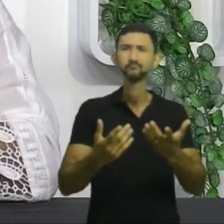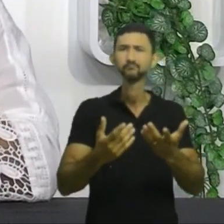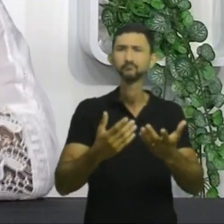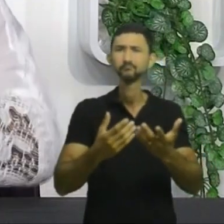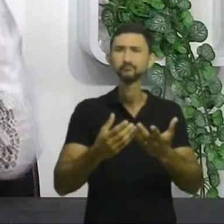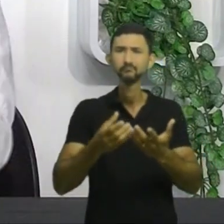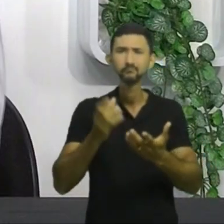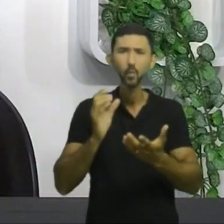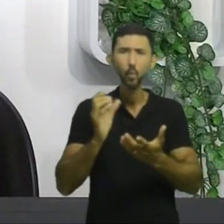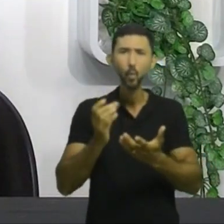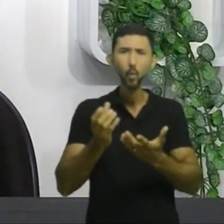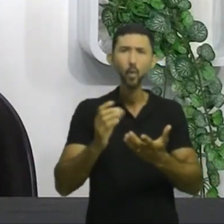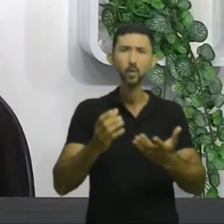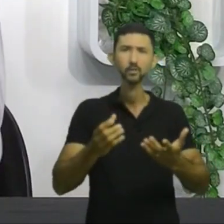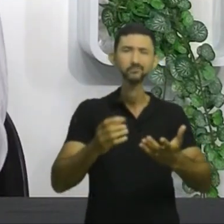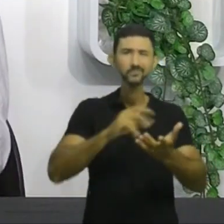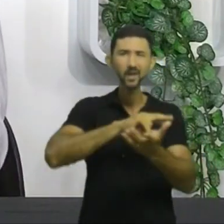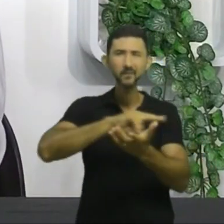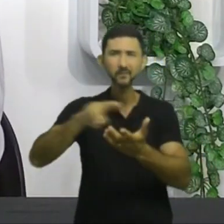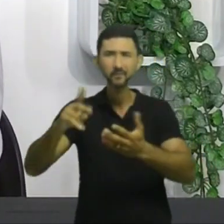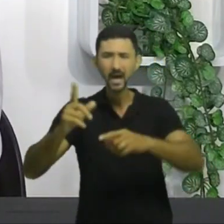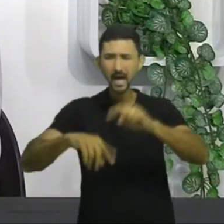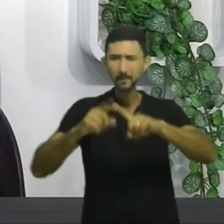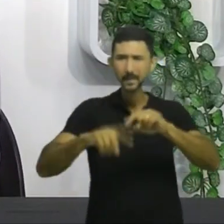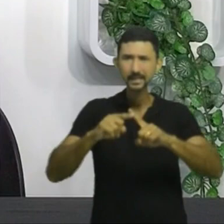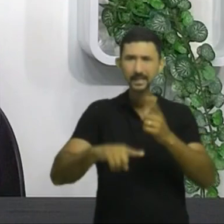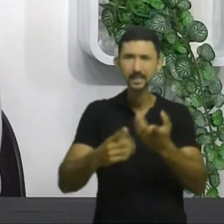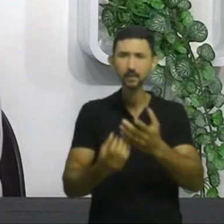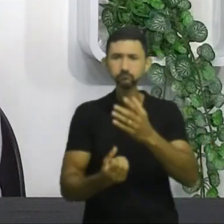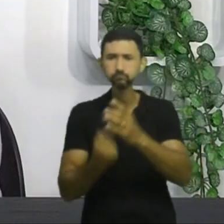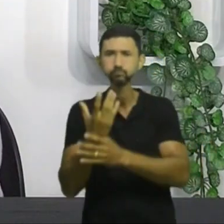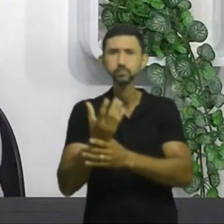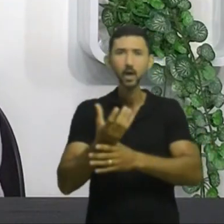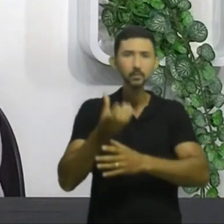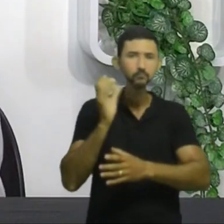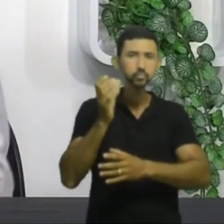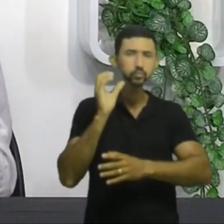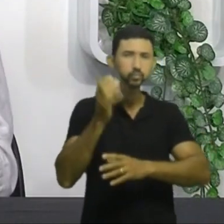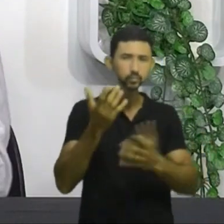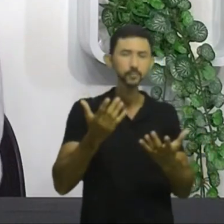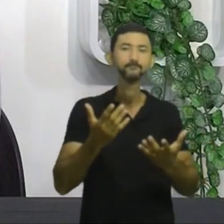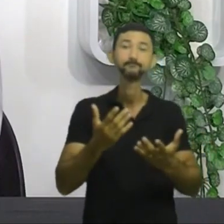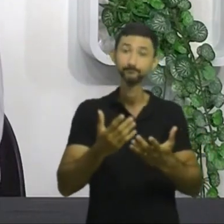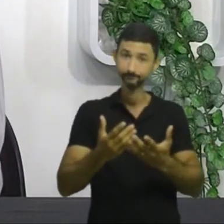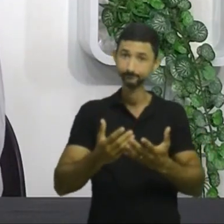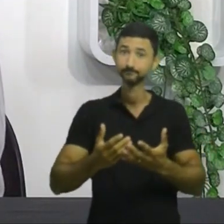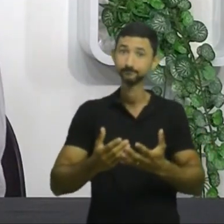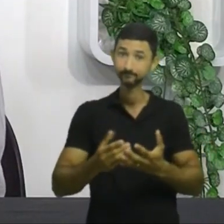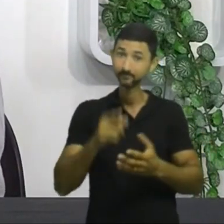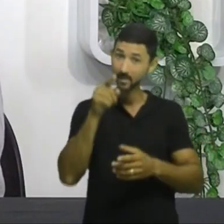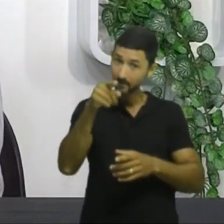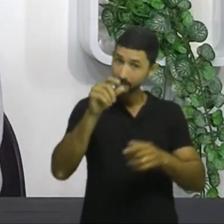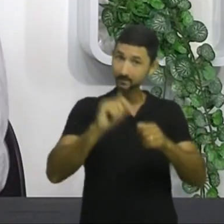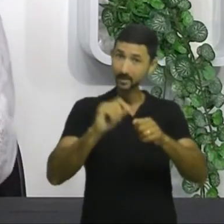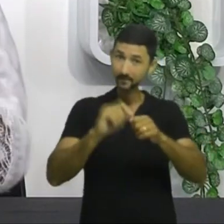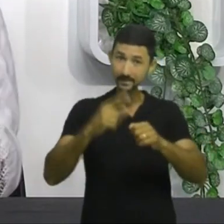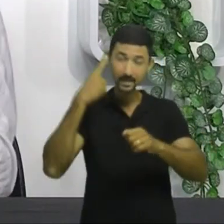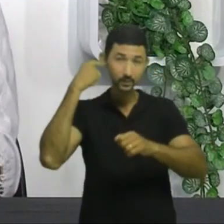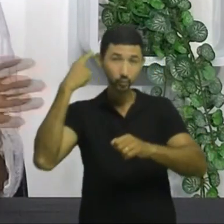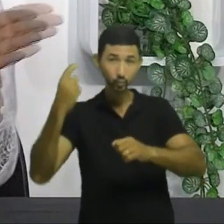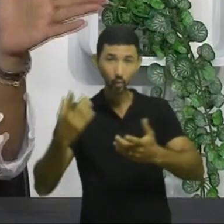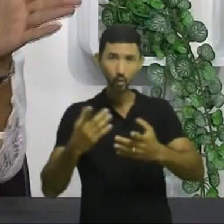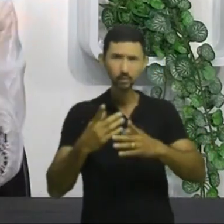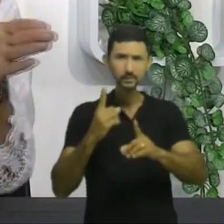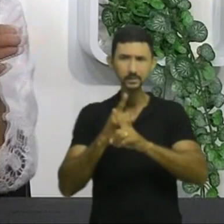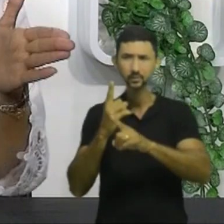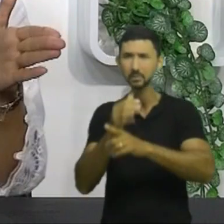copinhos descartáveis, todos esses, você pode construir seu instrumento e você fazer esses sons. E você